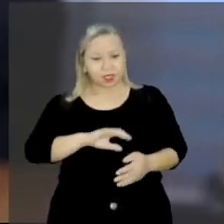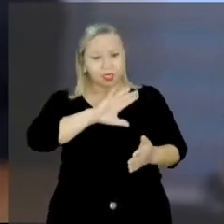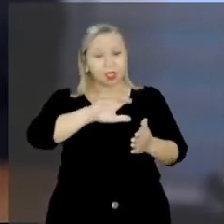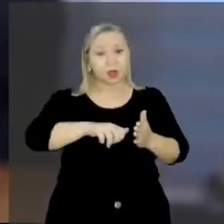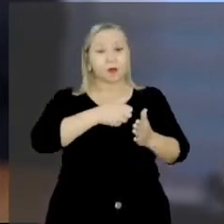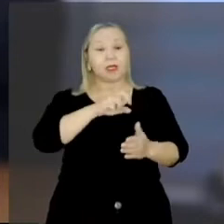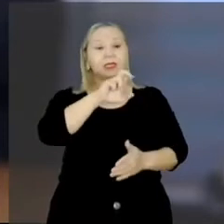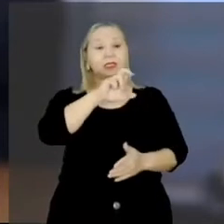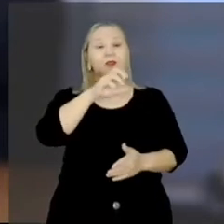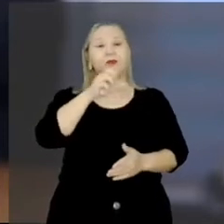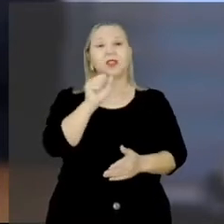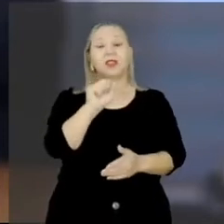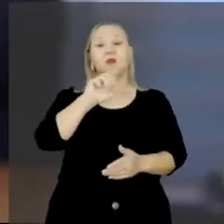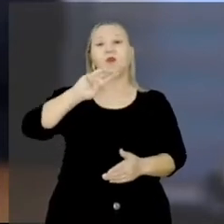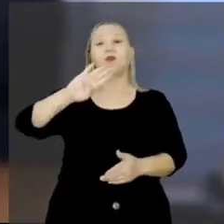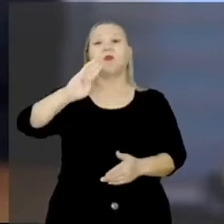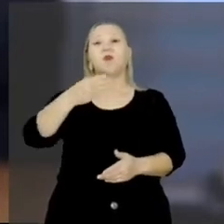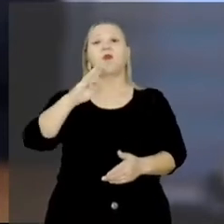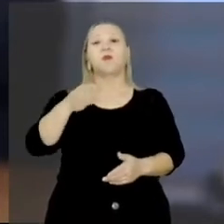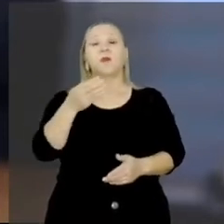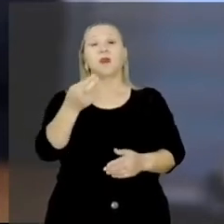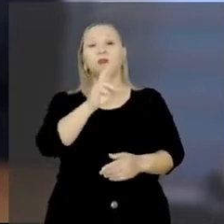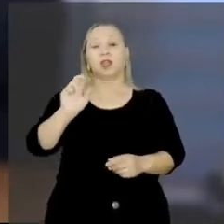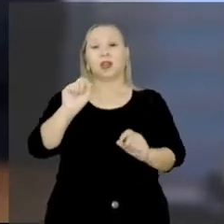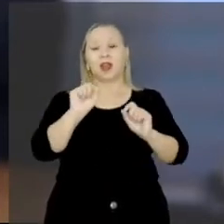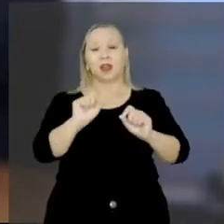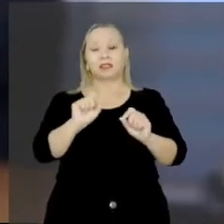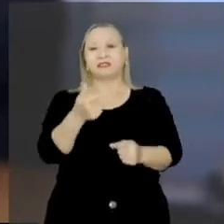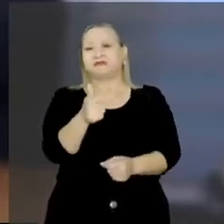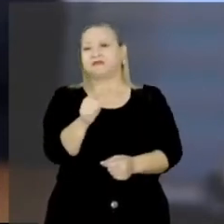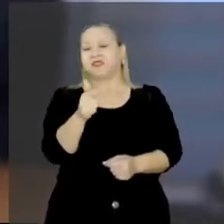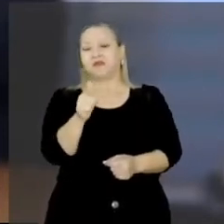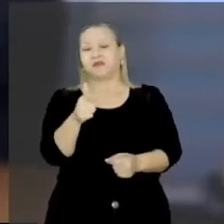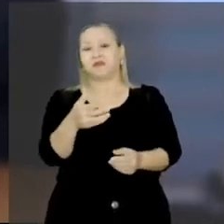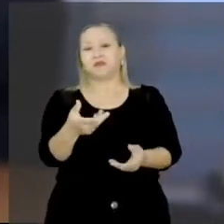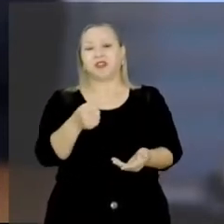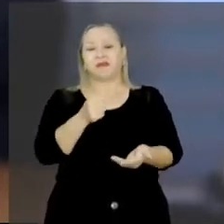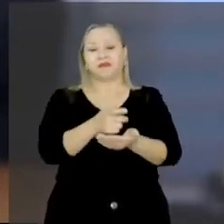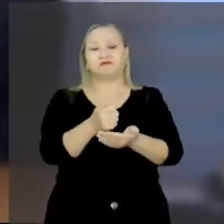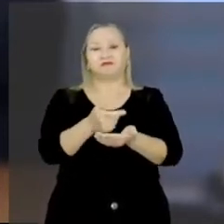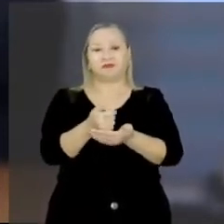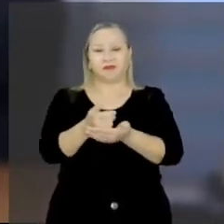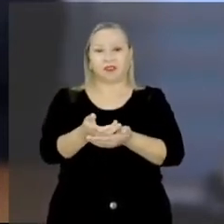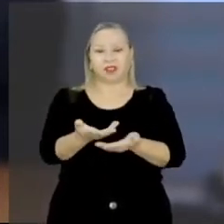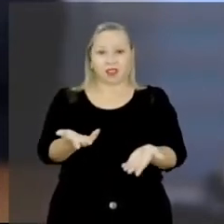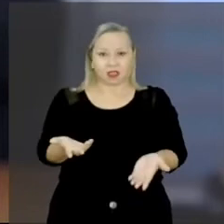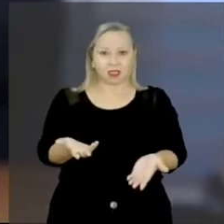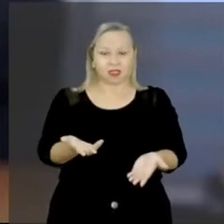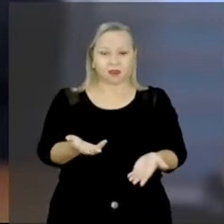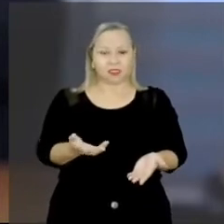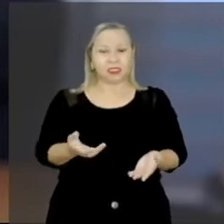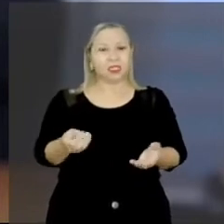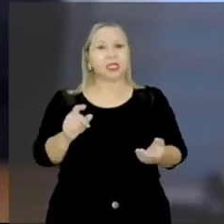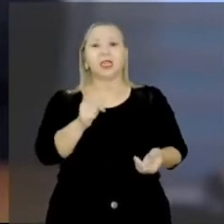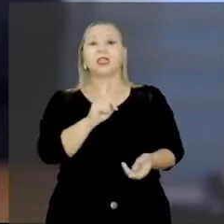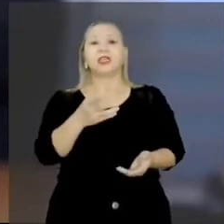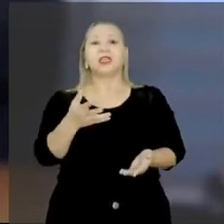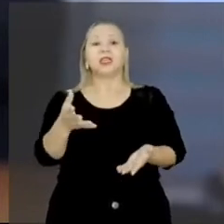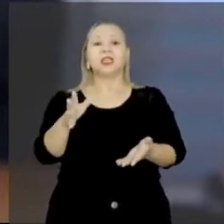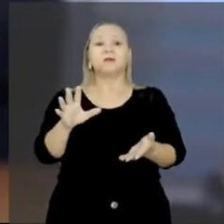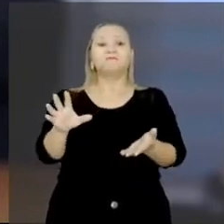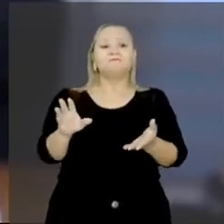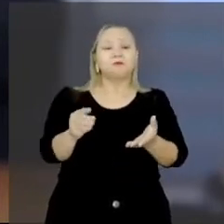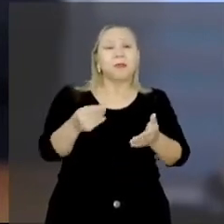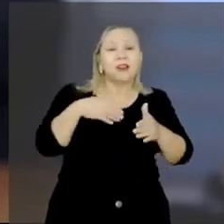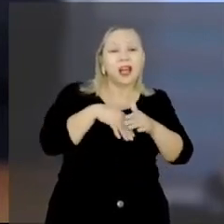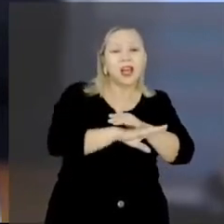Estados Unidos, tentar destruir a indústria de óleo e gás nesse país, tentar fazer com a Petrobras o que eles fizeram, destruindo a